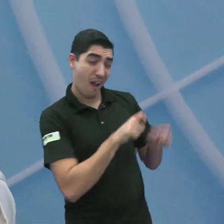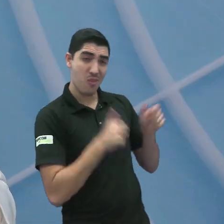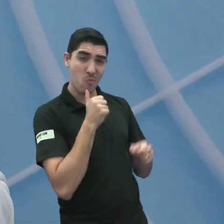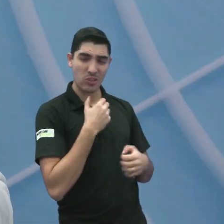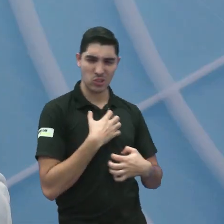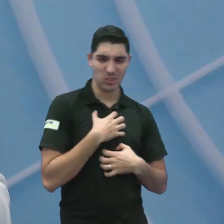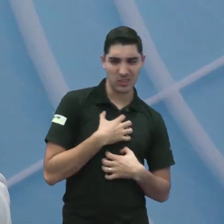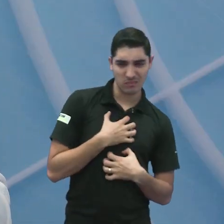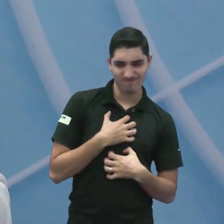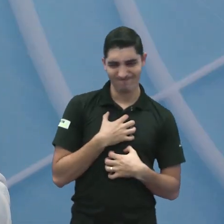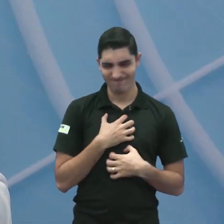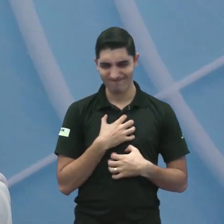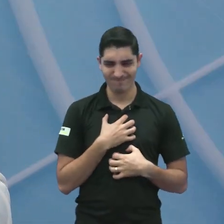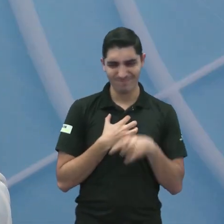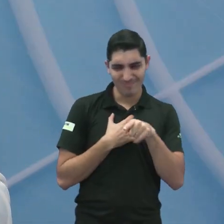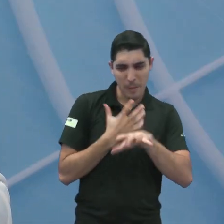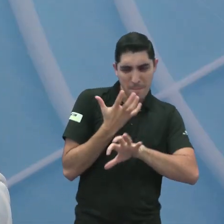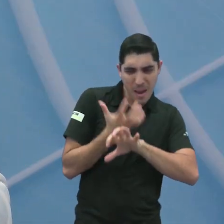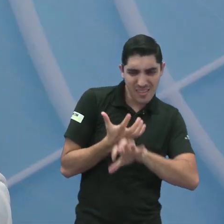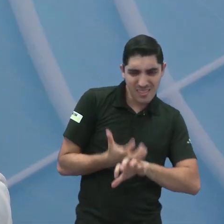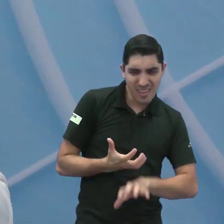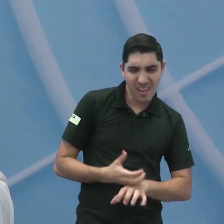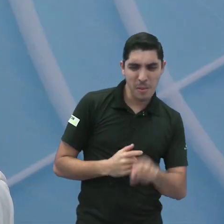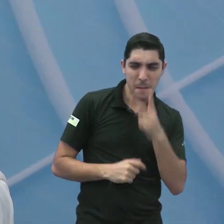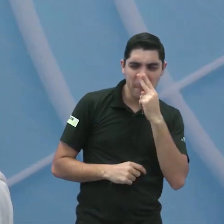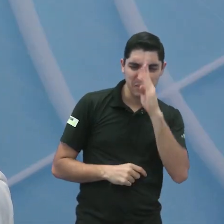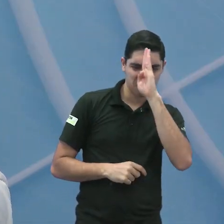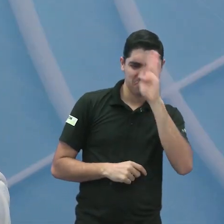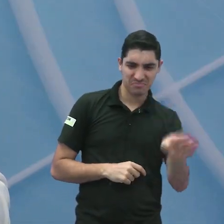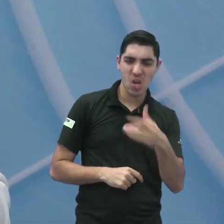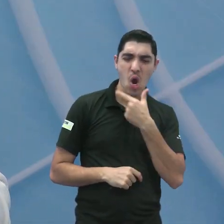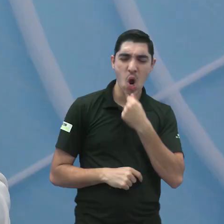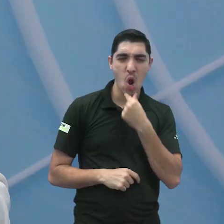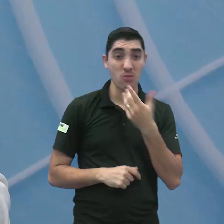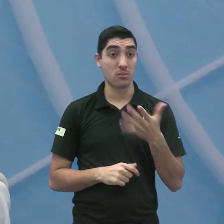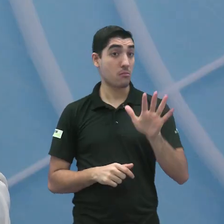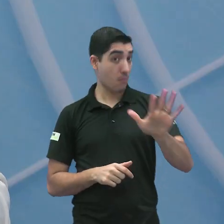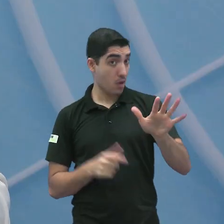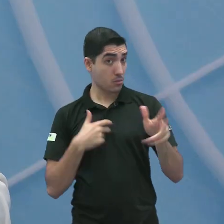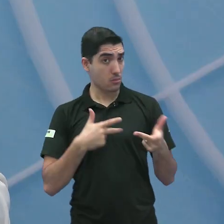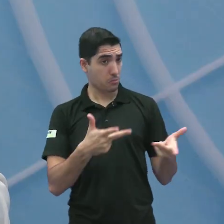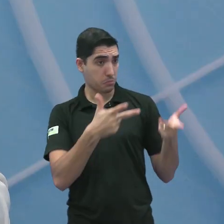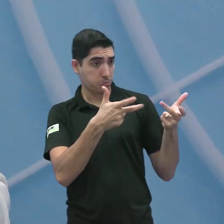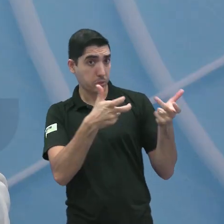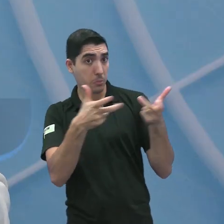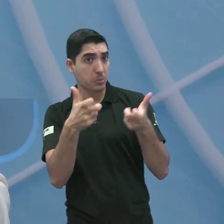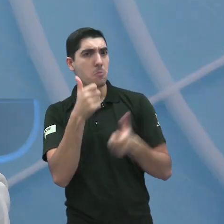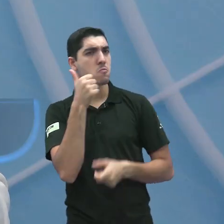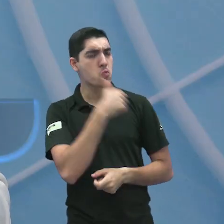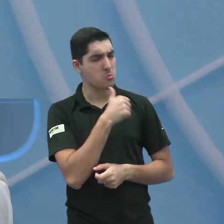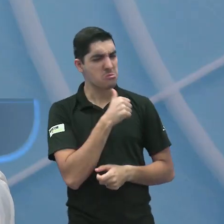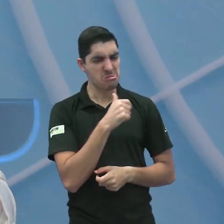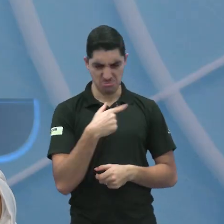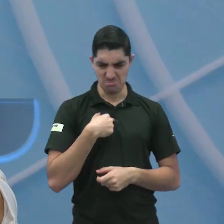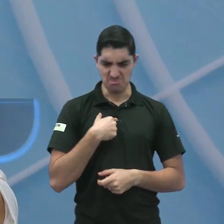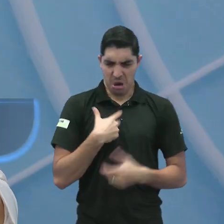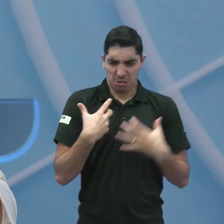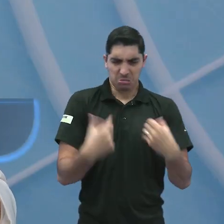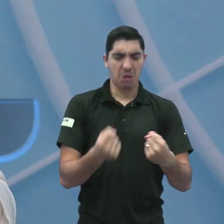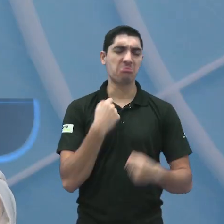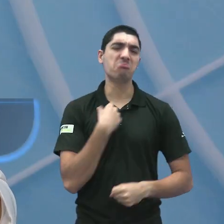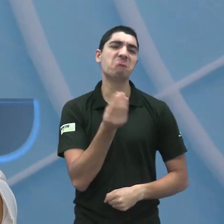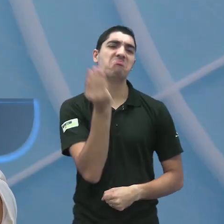sentem intimidadas por essa questão. Mas a gente tem visto, assim, mulheres enfrentando